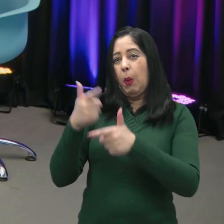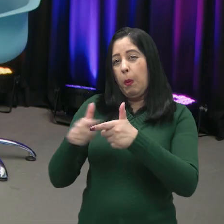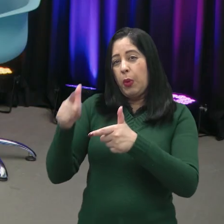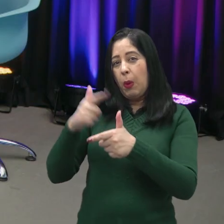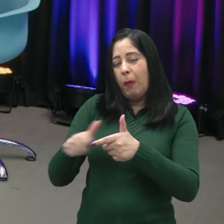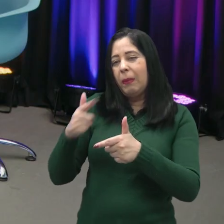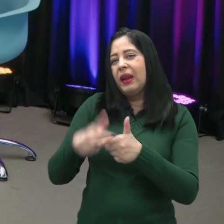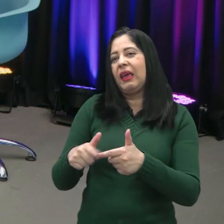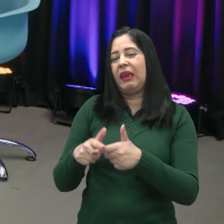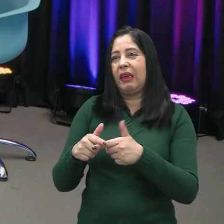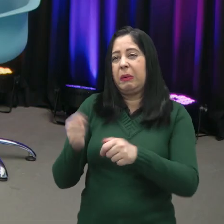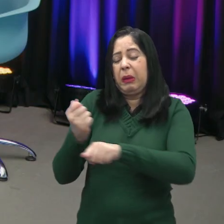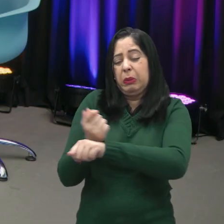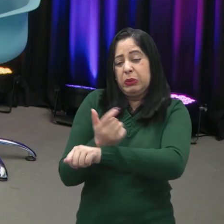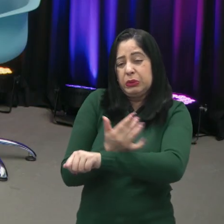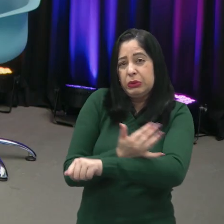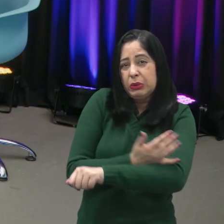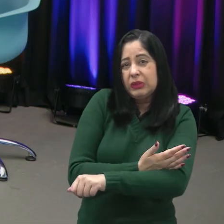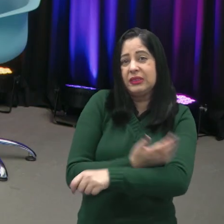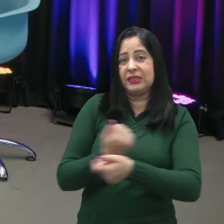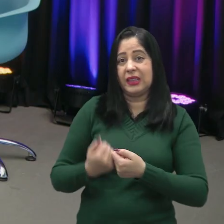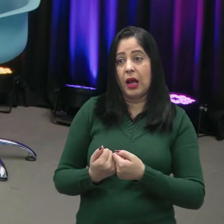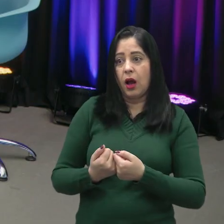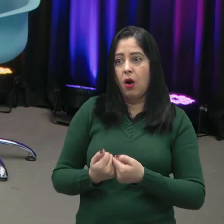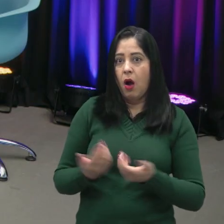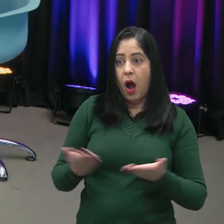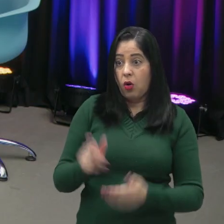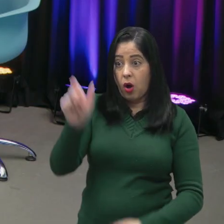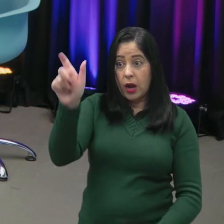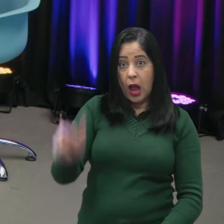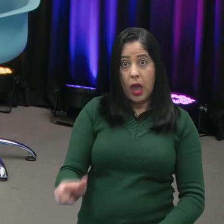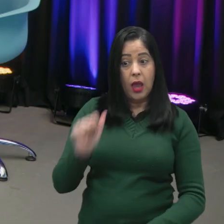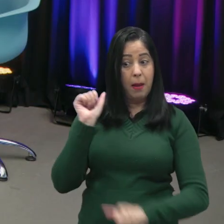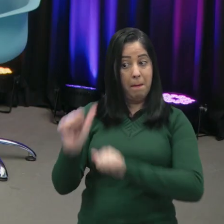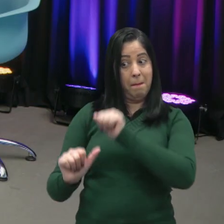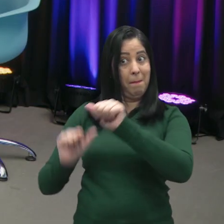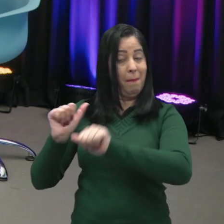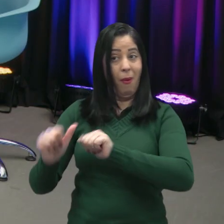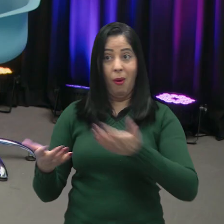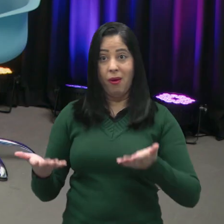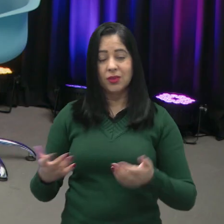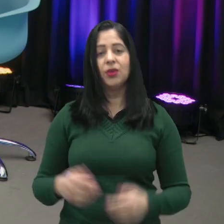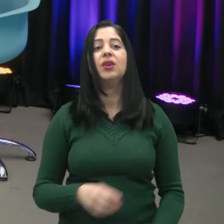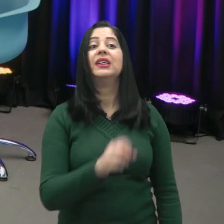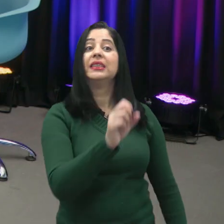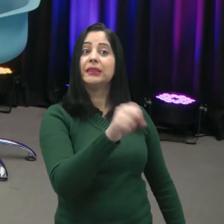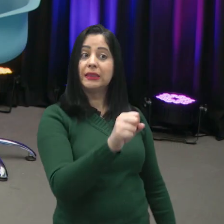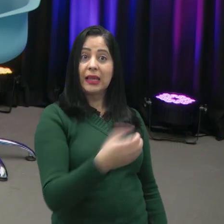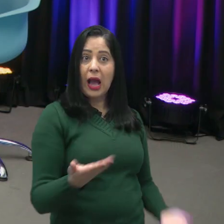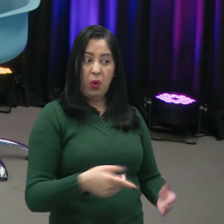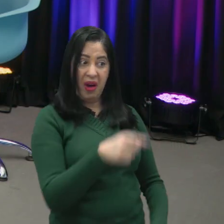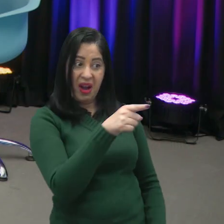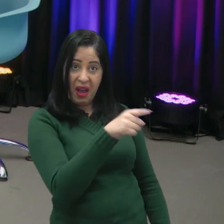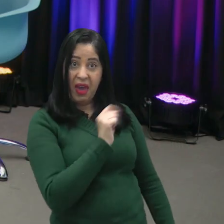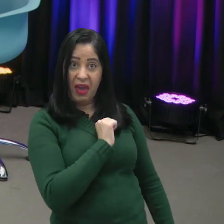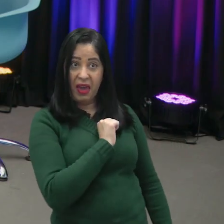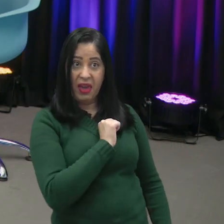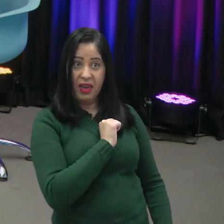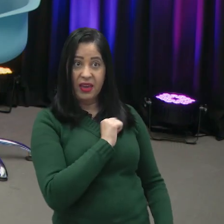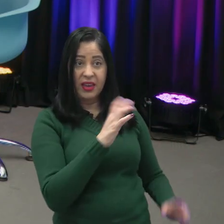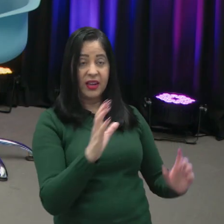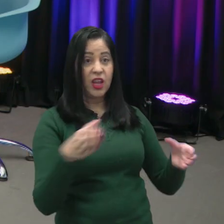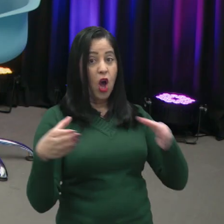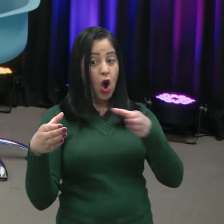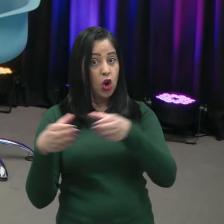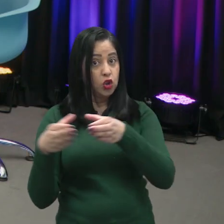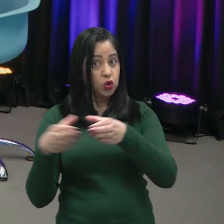situação, Exatamente. Muitas vezes mental, emocional, que para ele tem sido pesada, ele virou a estrela. E hoje, né? Ele está treinando na nossa equipe